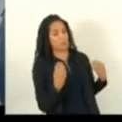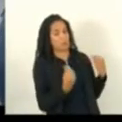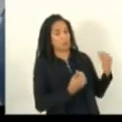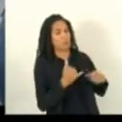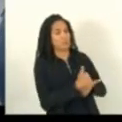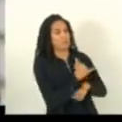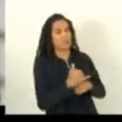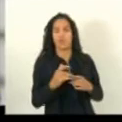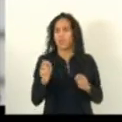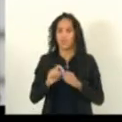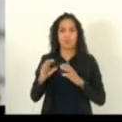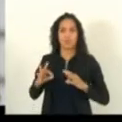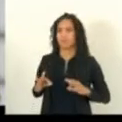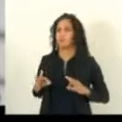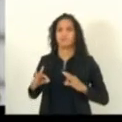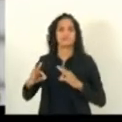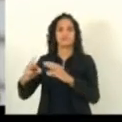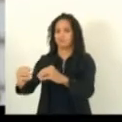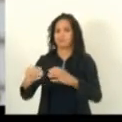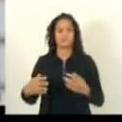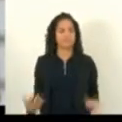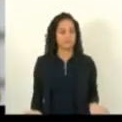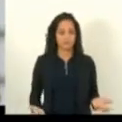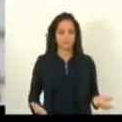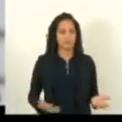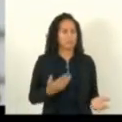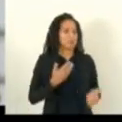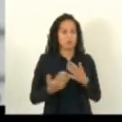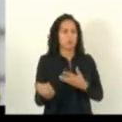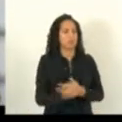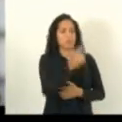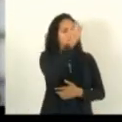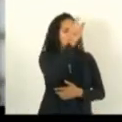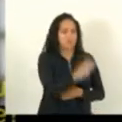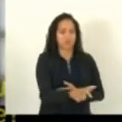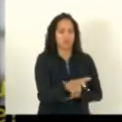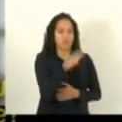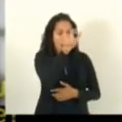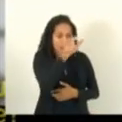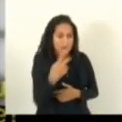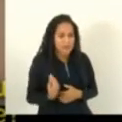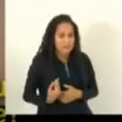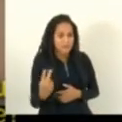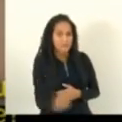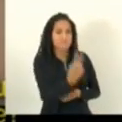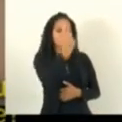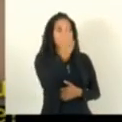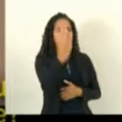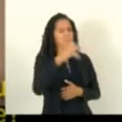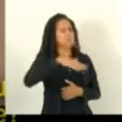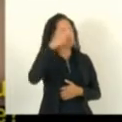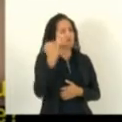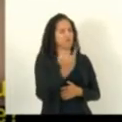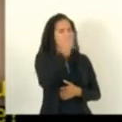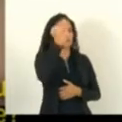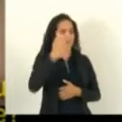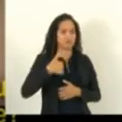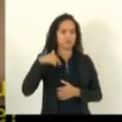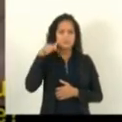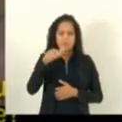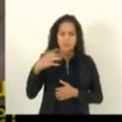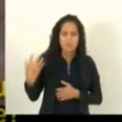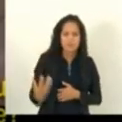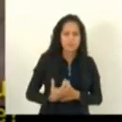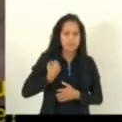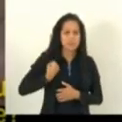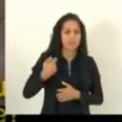faria tudo. E não importa quem fosse a pessoa, eu acho que a vida vale muito. E se eu te falar que para salvar até 4 vidas,